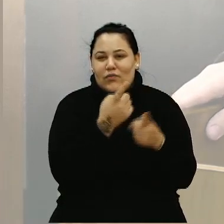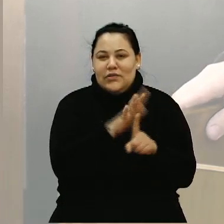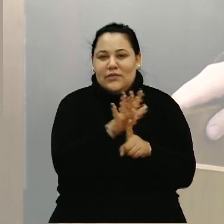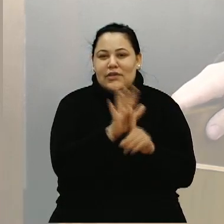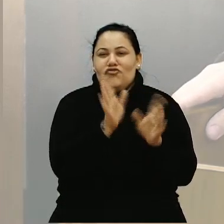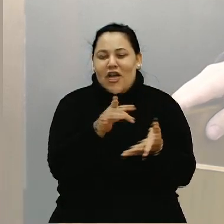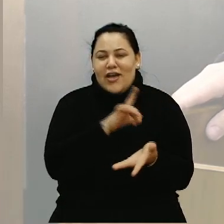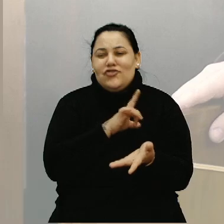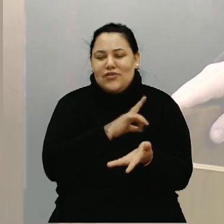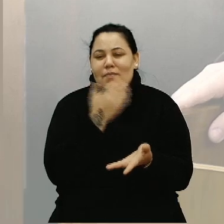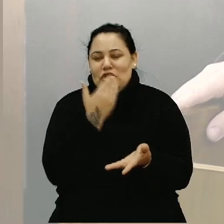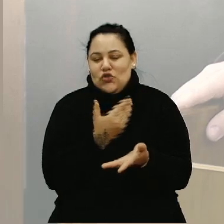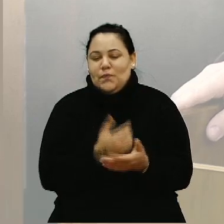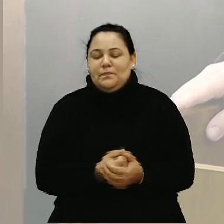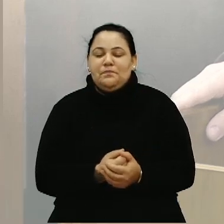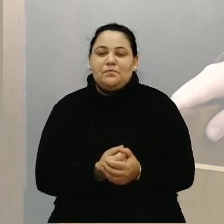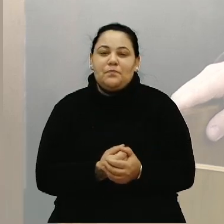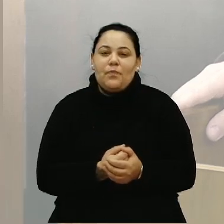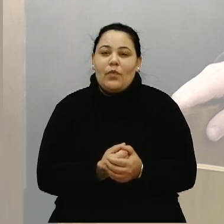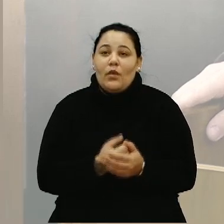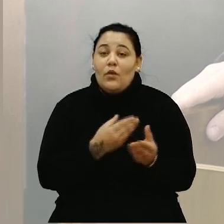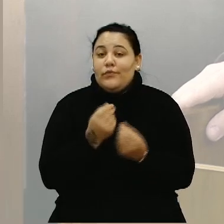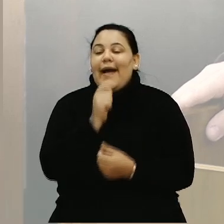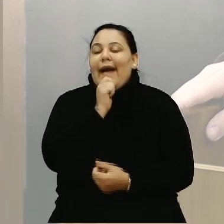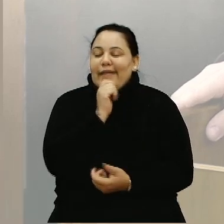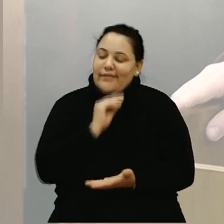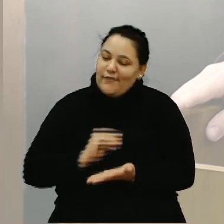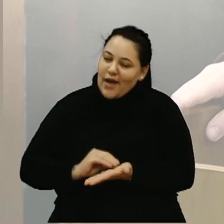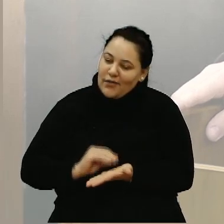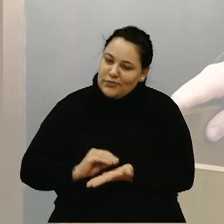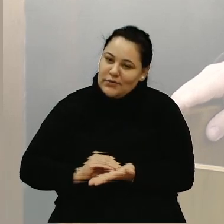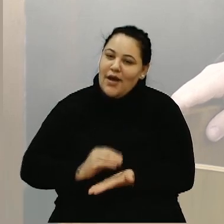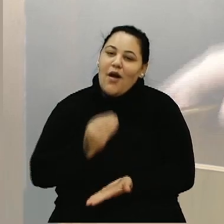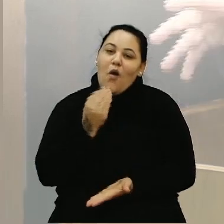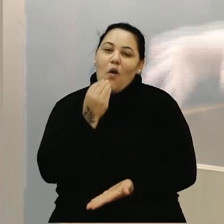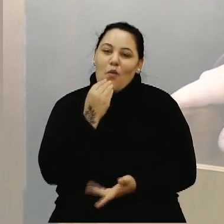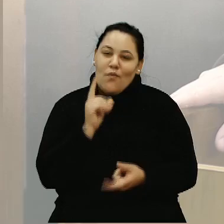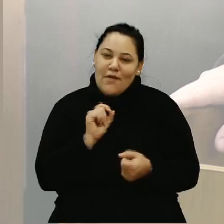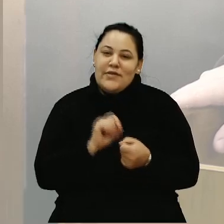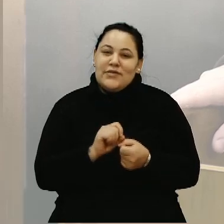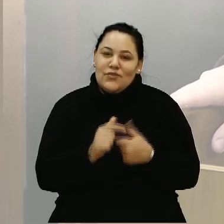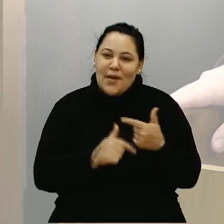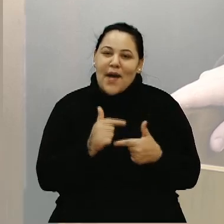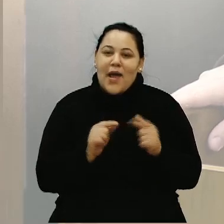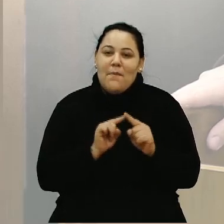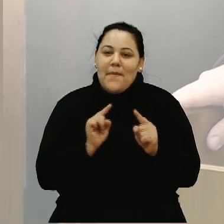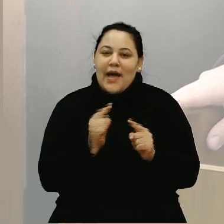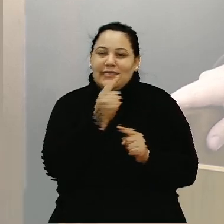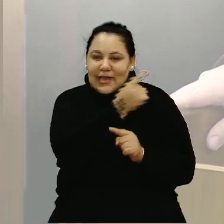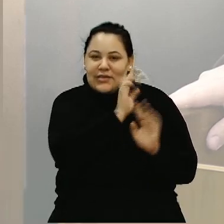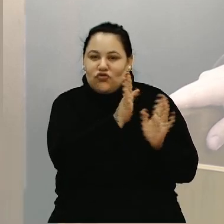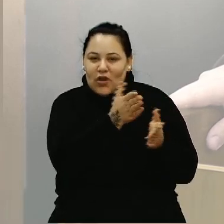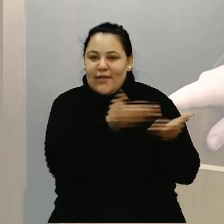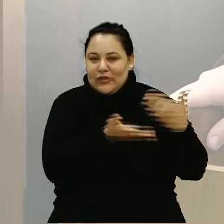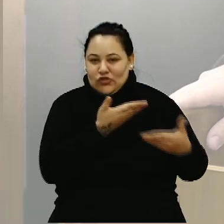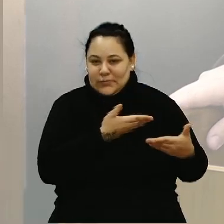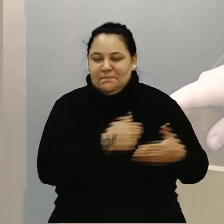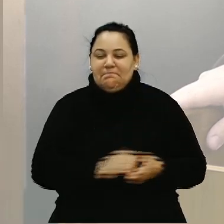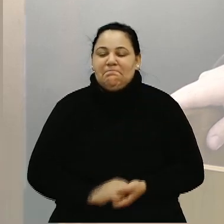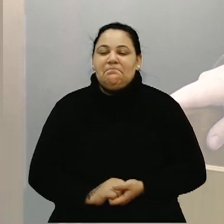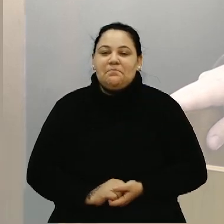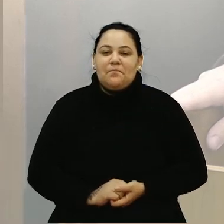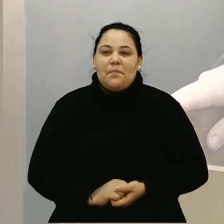tínhamos encaminhado. Muitas ainda precisam, né, ser feitas e realizadas, mas estas aí já foram.